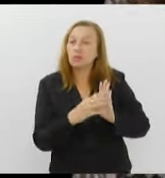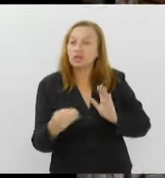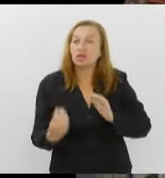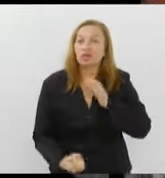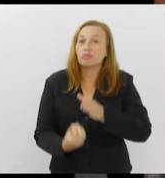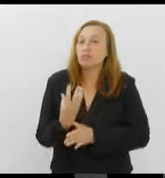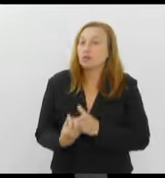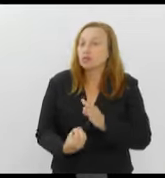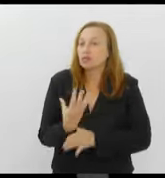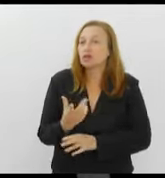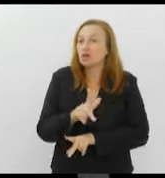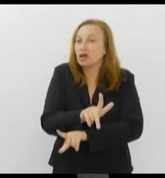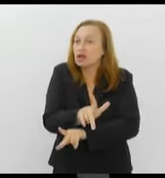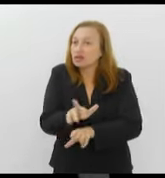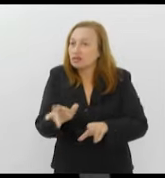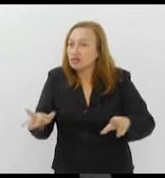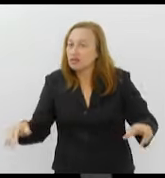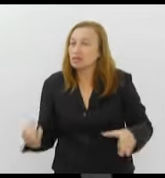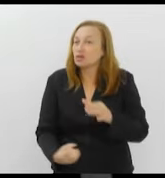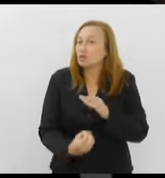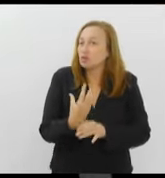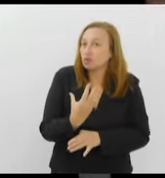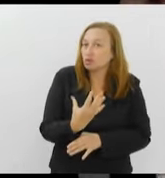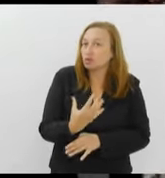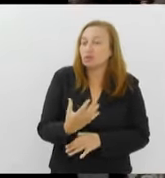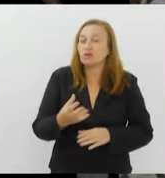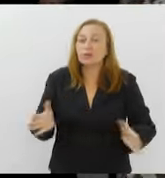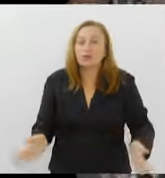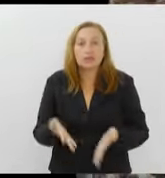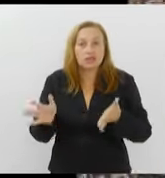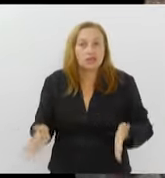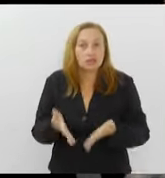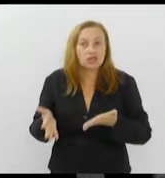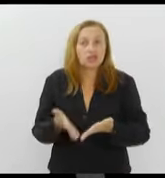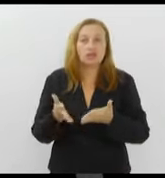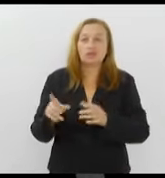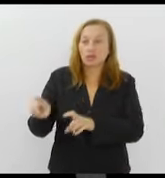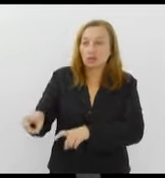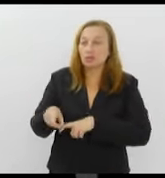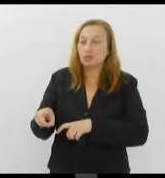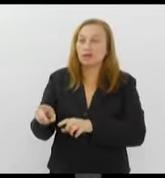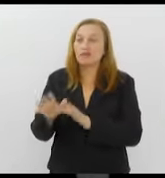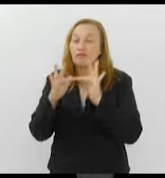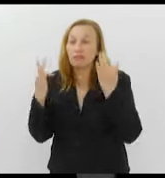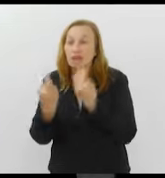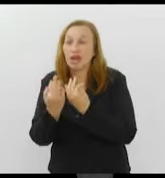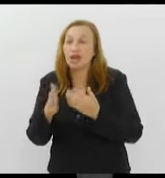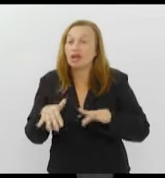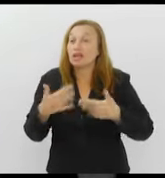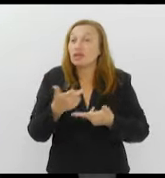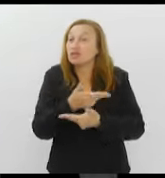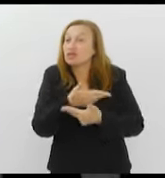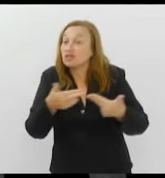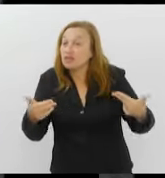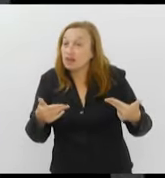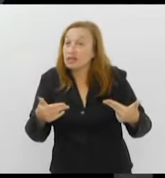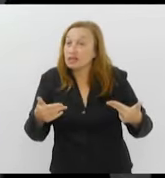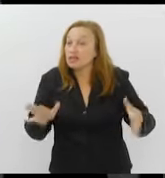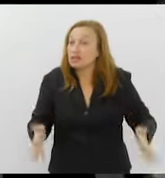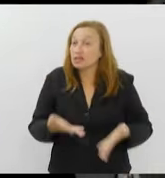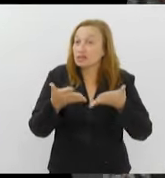produtivo, pela diversificação da produção, pelo incentivo à agricultura familiar. Enfim, são diversas iniciativas